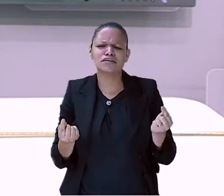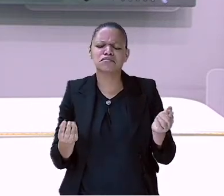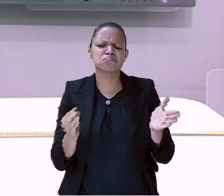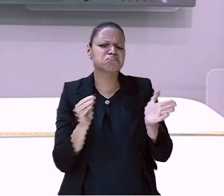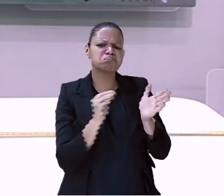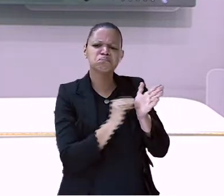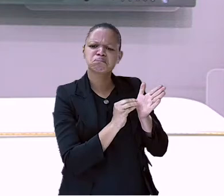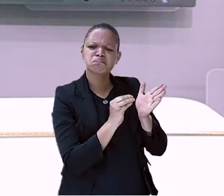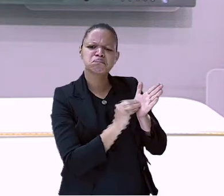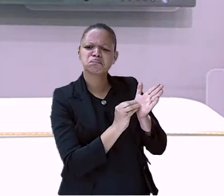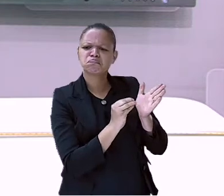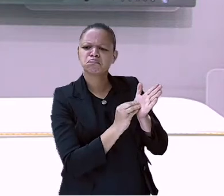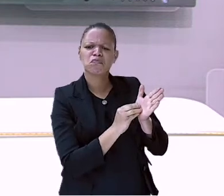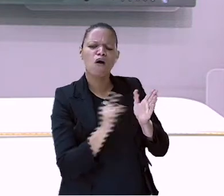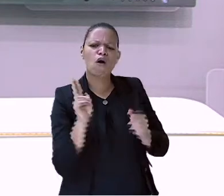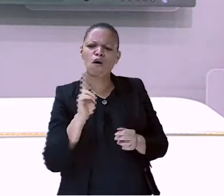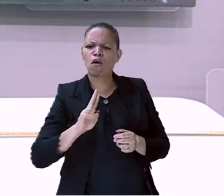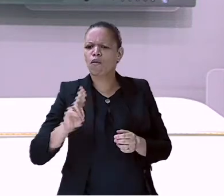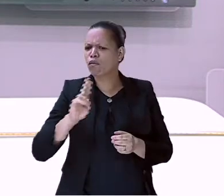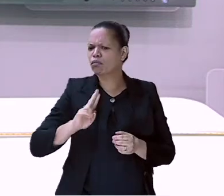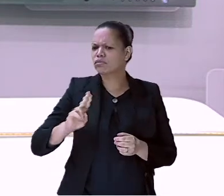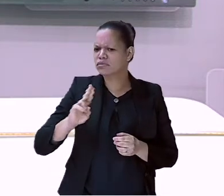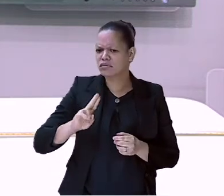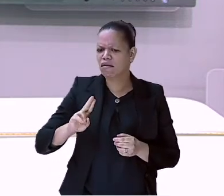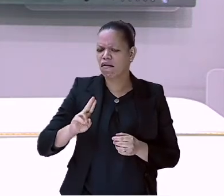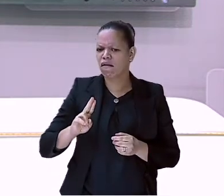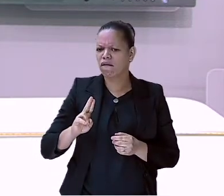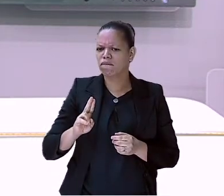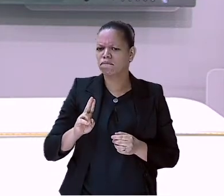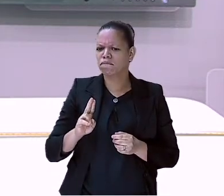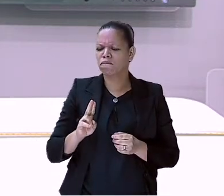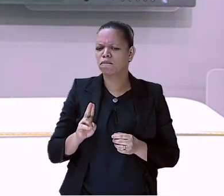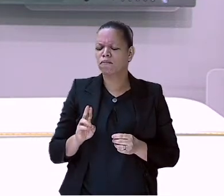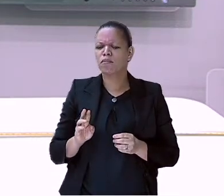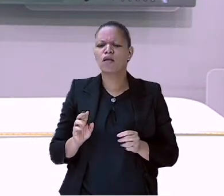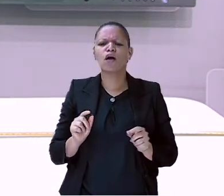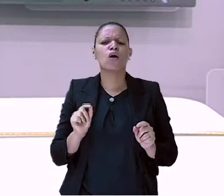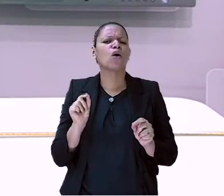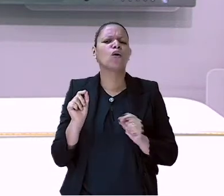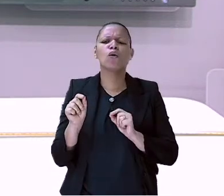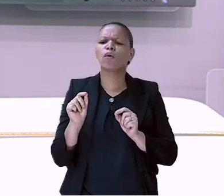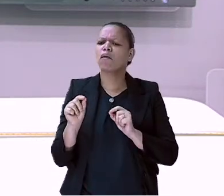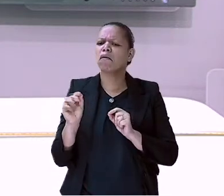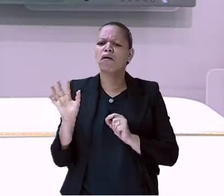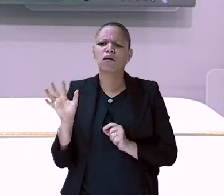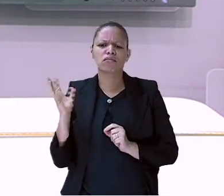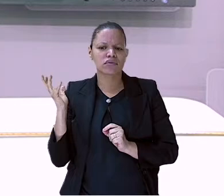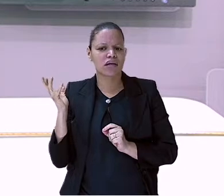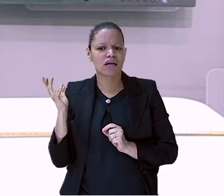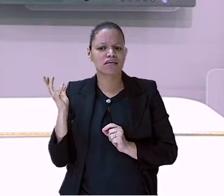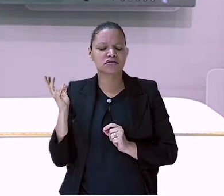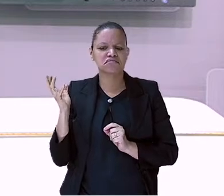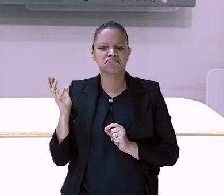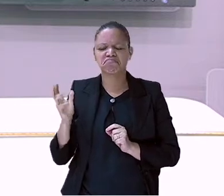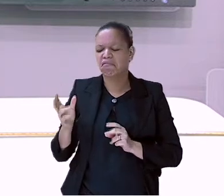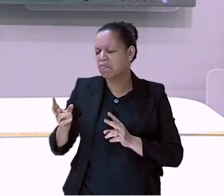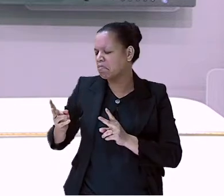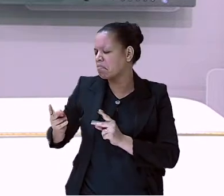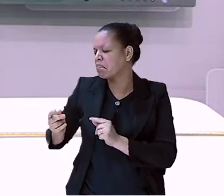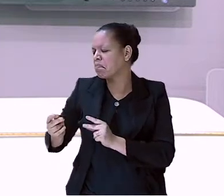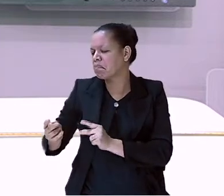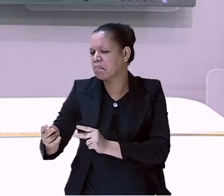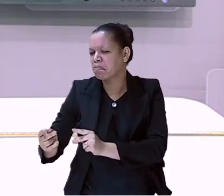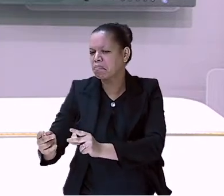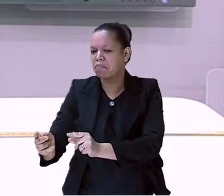aqui, a pessoa pode se entender que isso aqui são infinitas medidas. Pode ser que seja